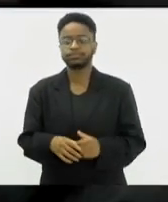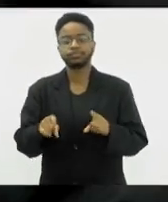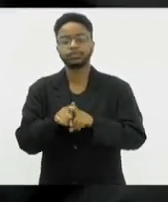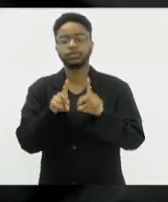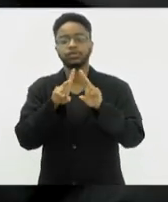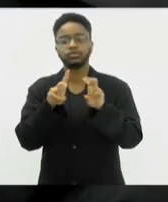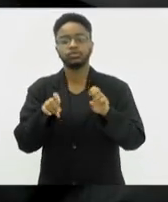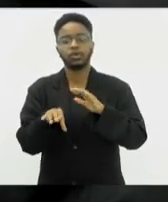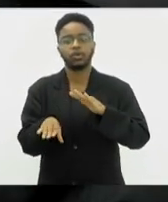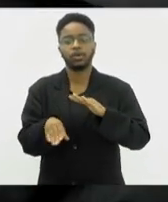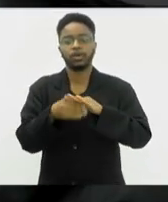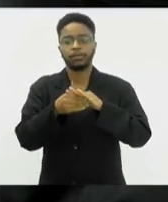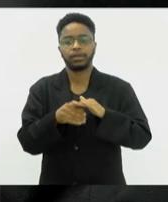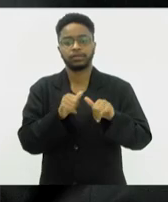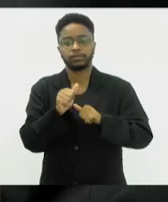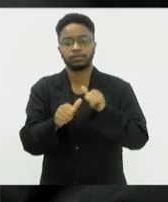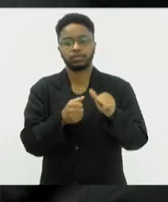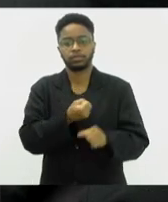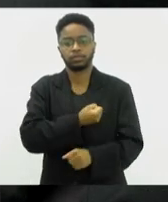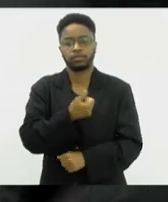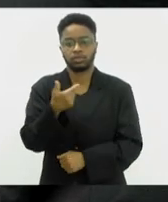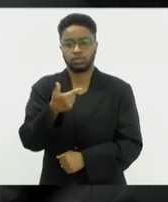emenda modificativa número 2,